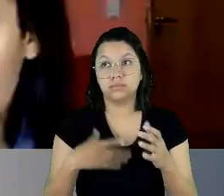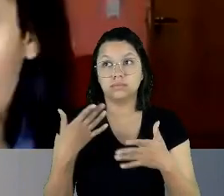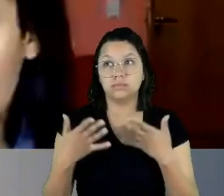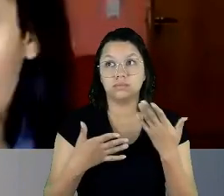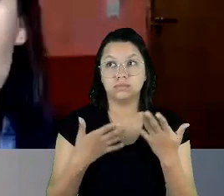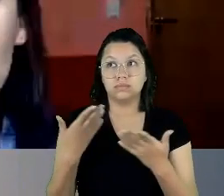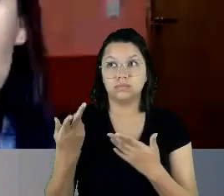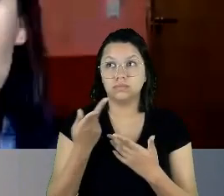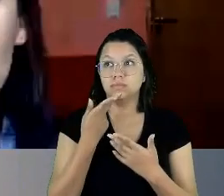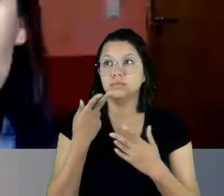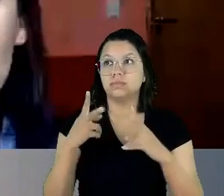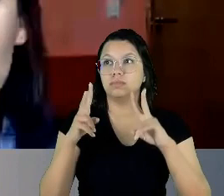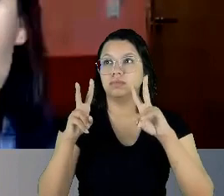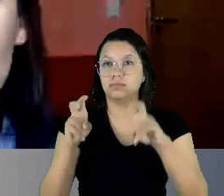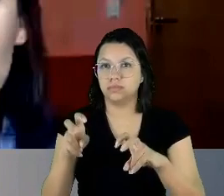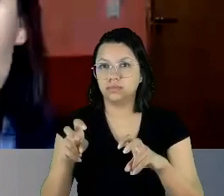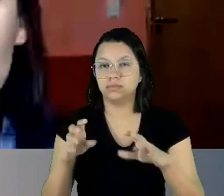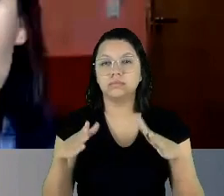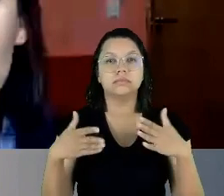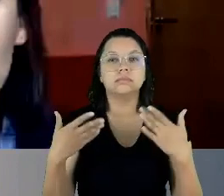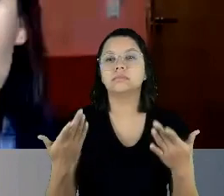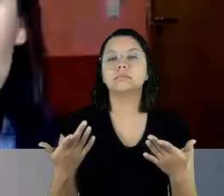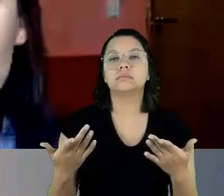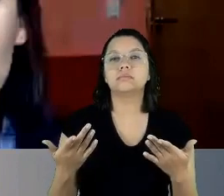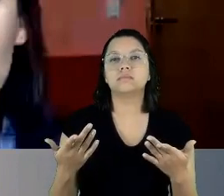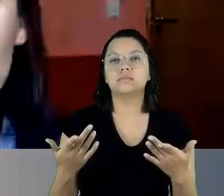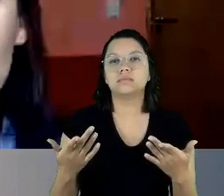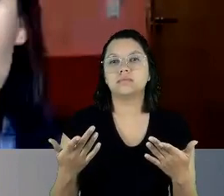gente fala sobre esse tema. Então,